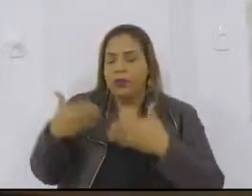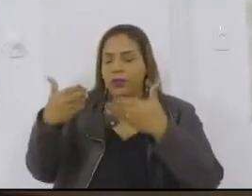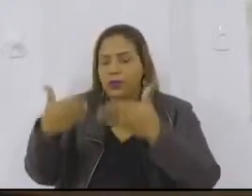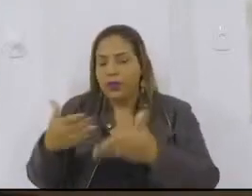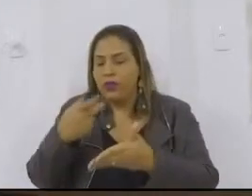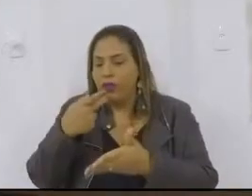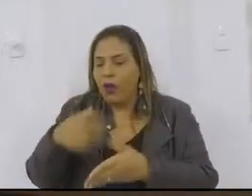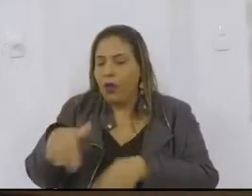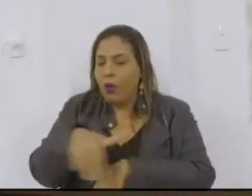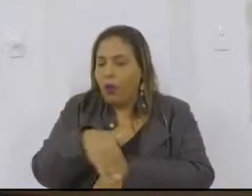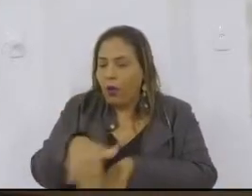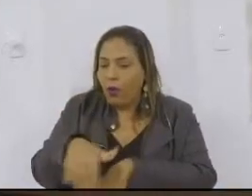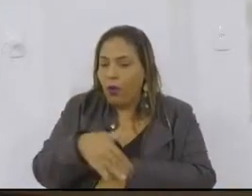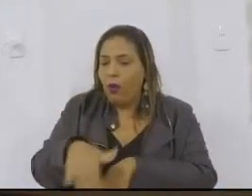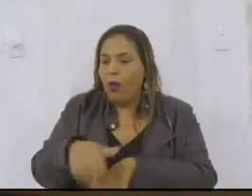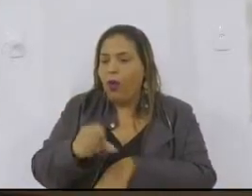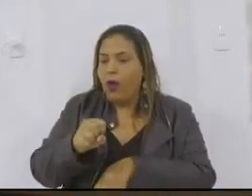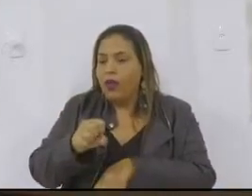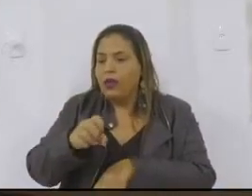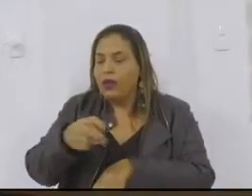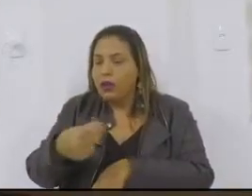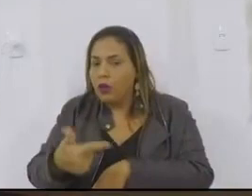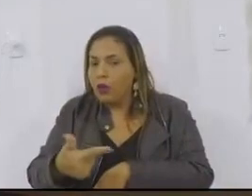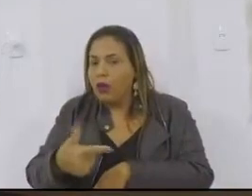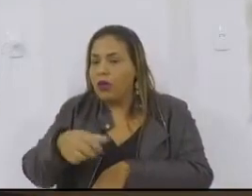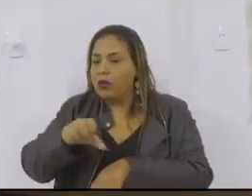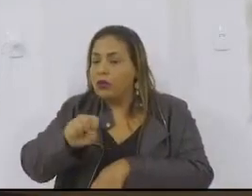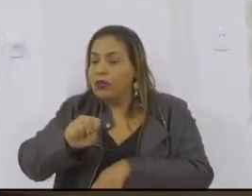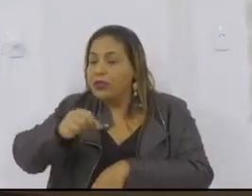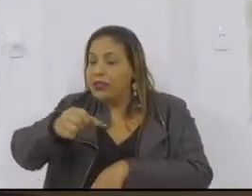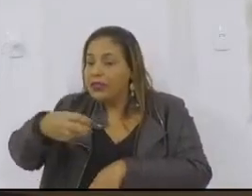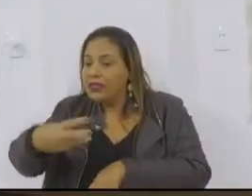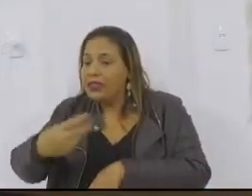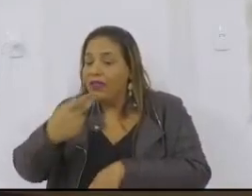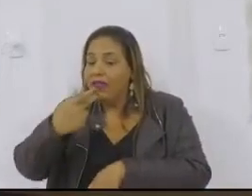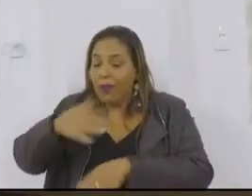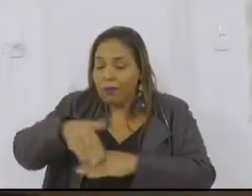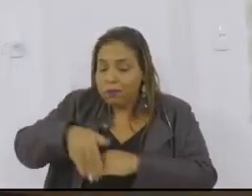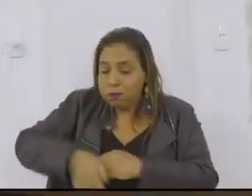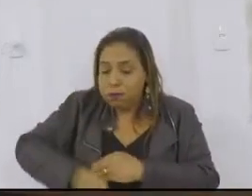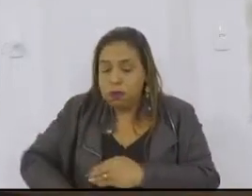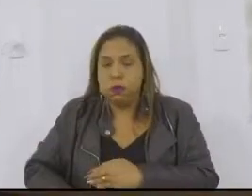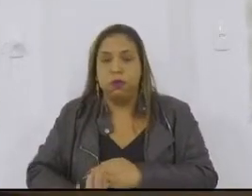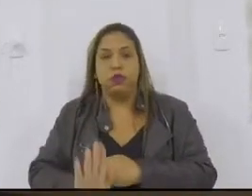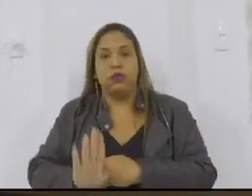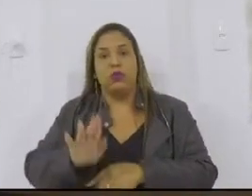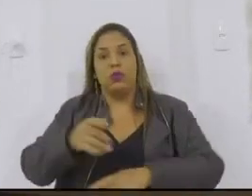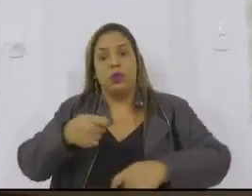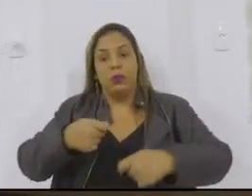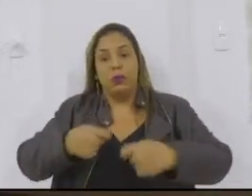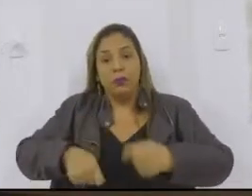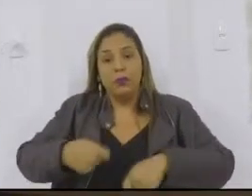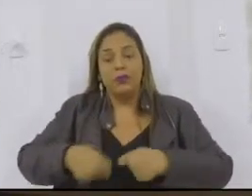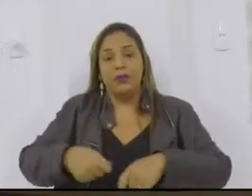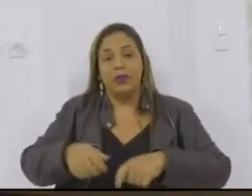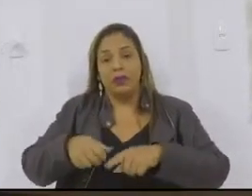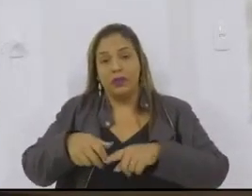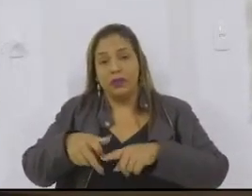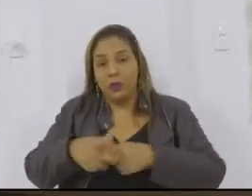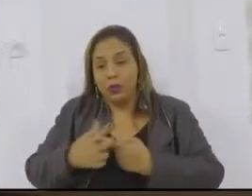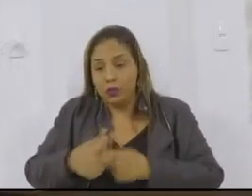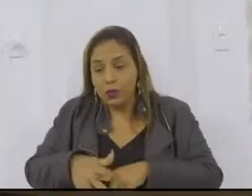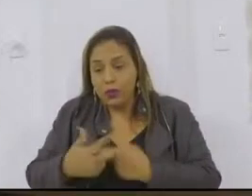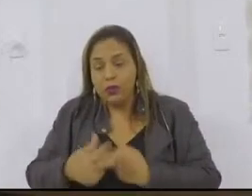número 82 e 83, está cedendo, formando um buraco na mesma. por parecer um problema como anilhamento da